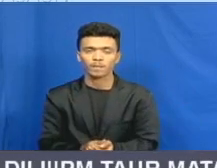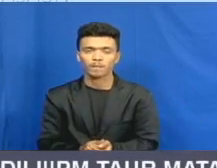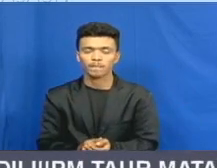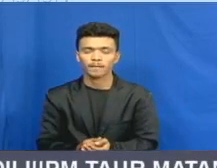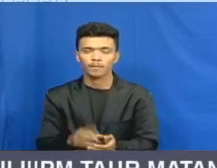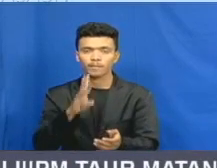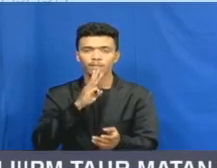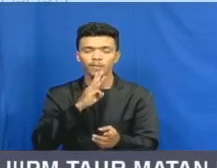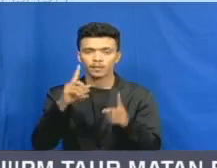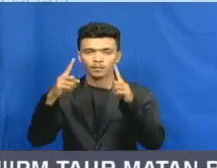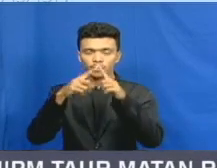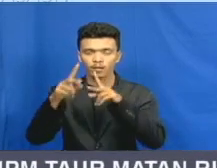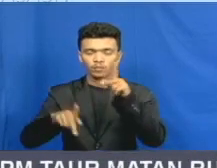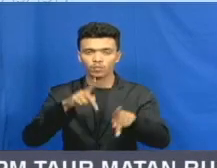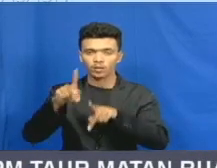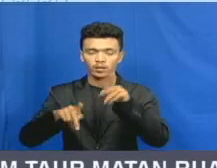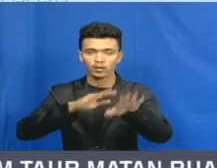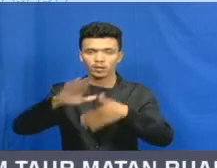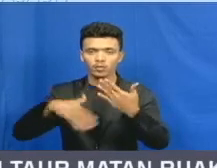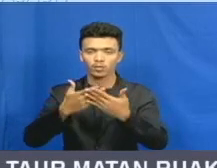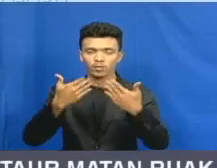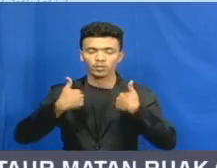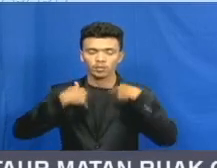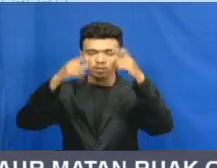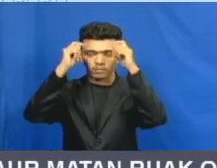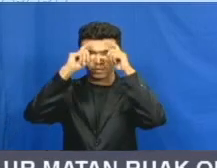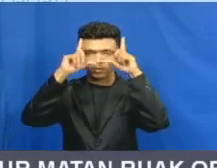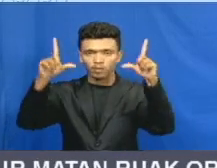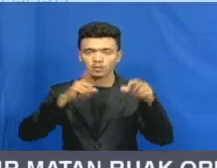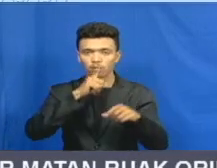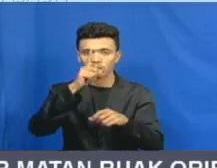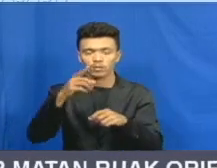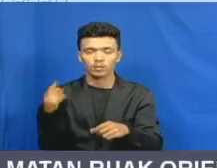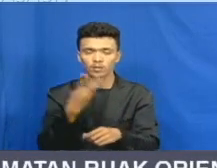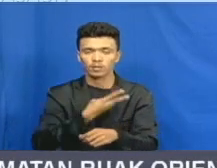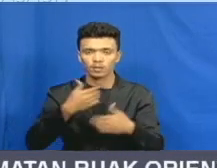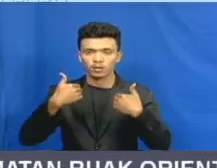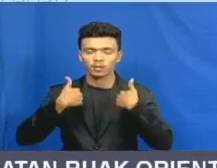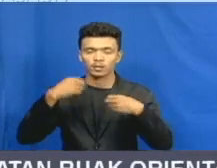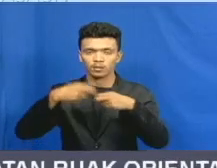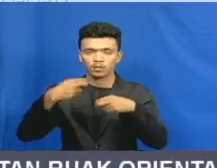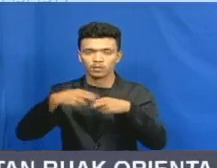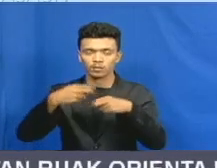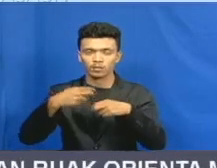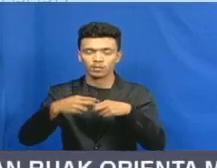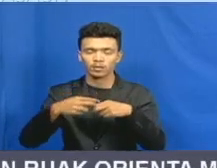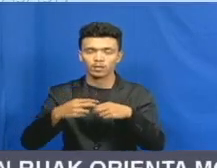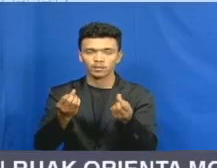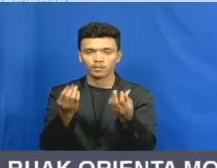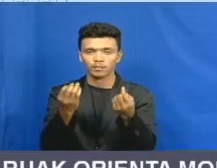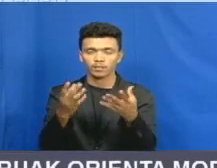B, vai ter na comunidade seria território toma. Claro que ita iha desafios, iha challenge, né? Oi,